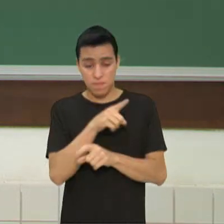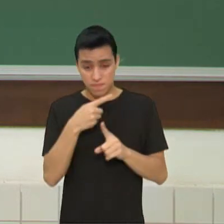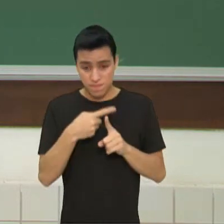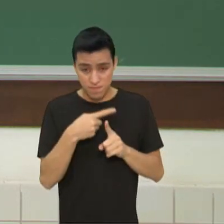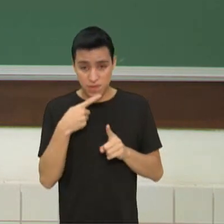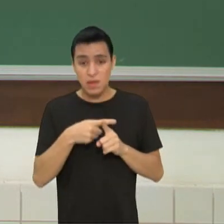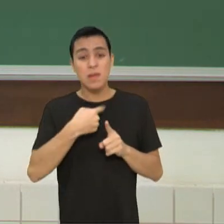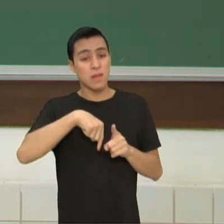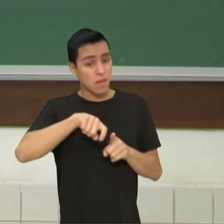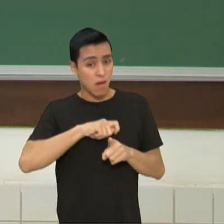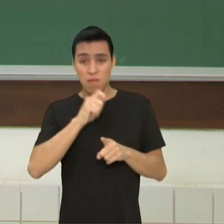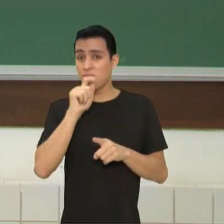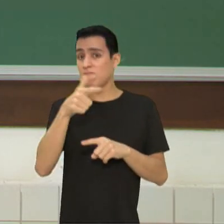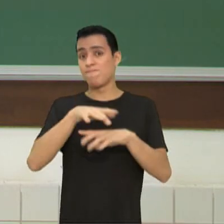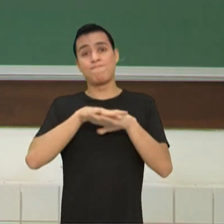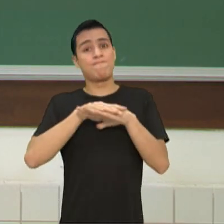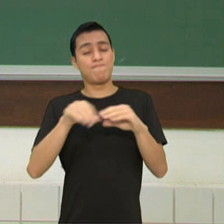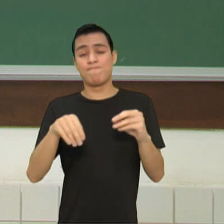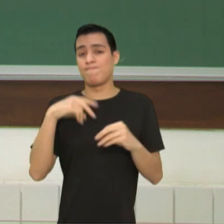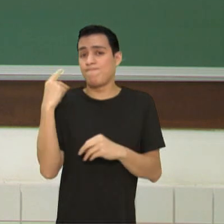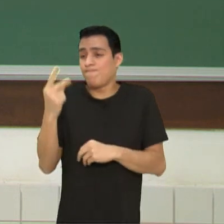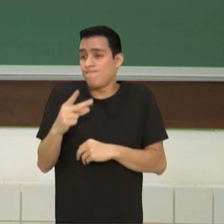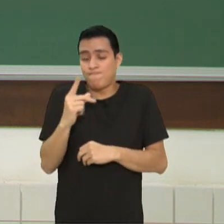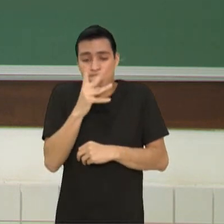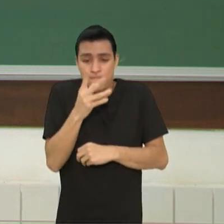estamos distantes da cura ainda.